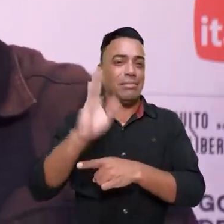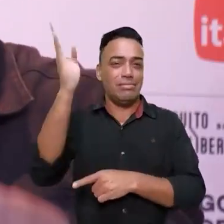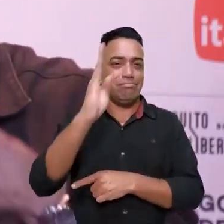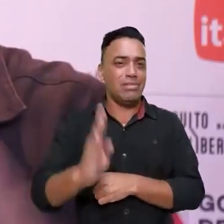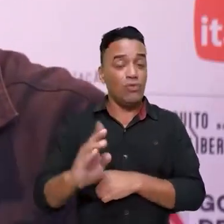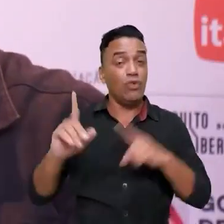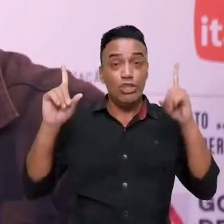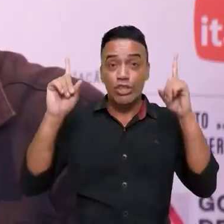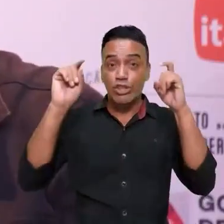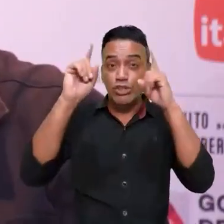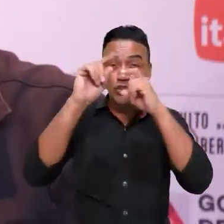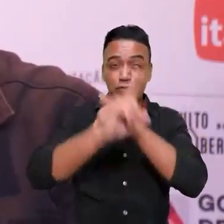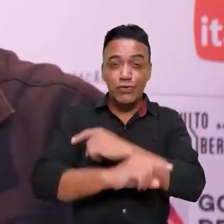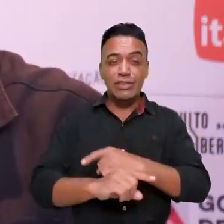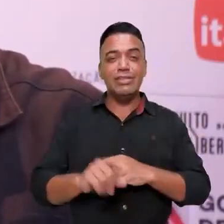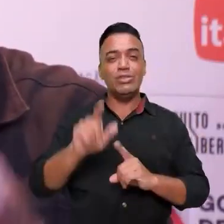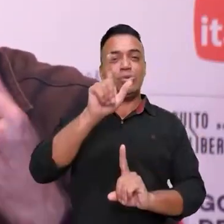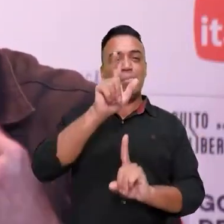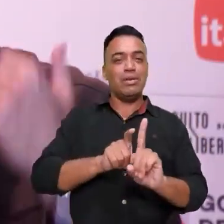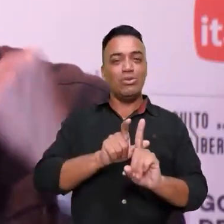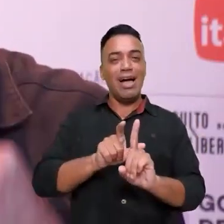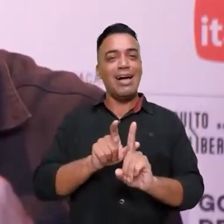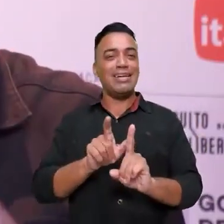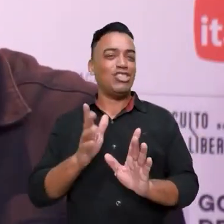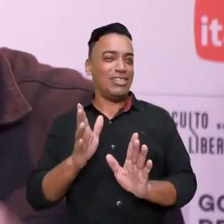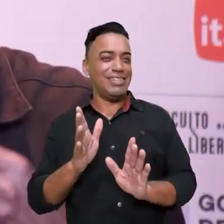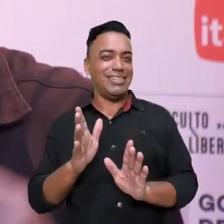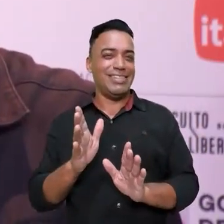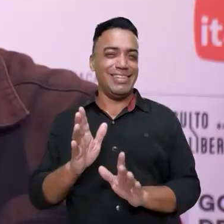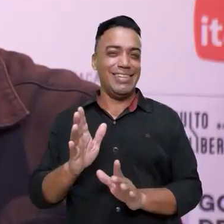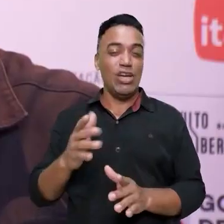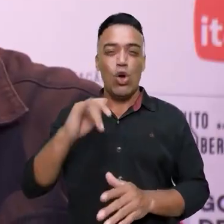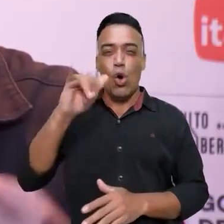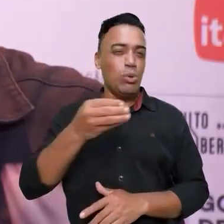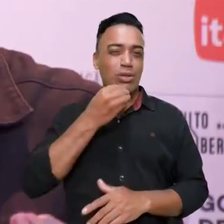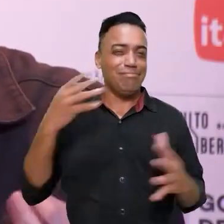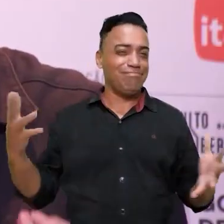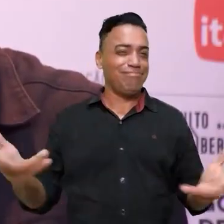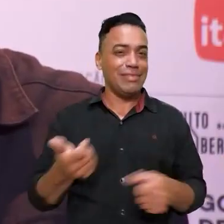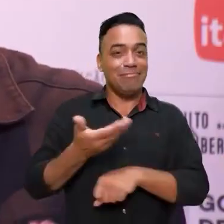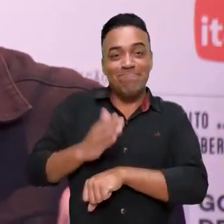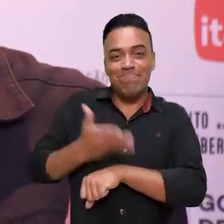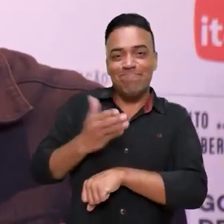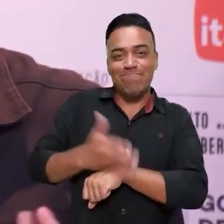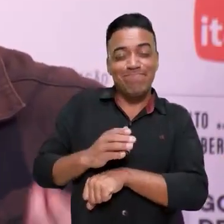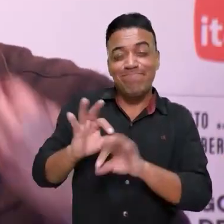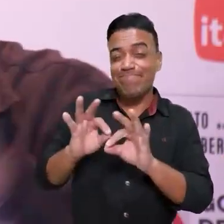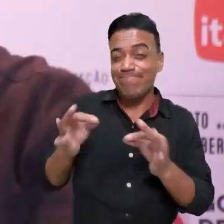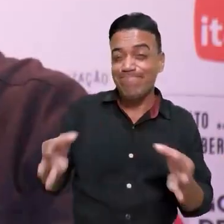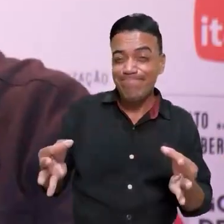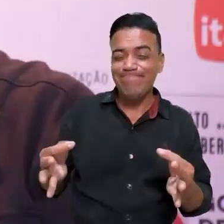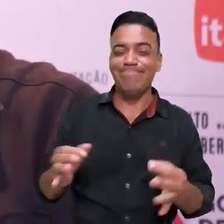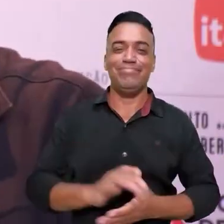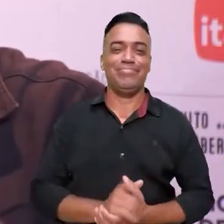Foi muito difícil viver a personagem que vivo nesse lugar. Foi uma oportunidade incrível de tentar exercitar o simples